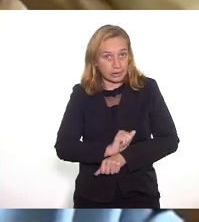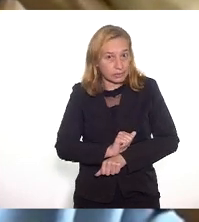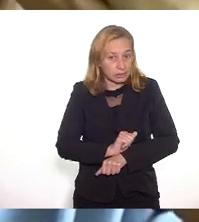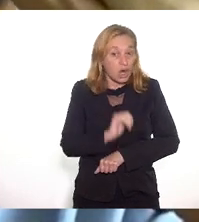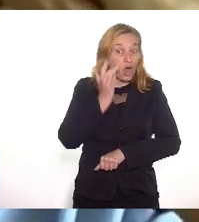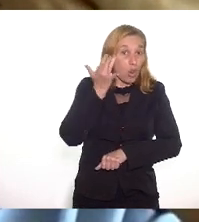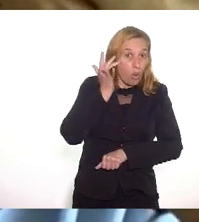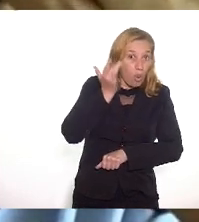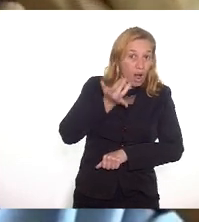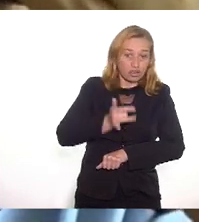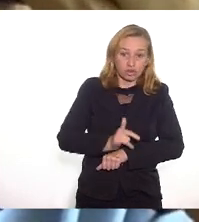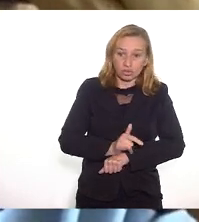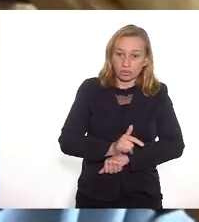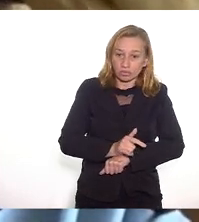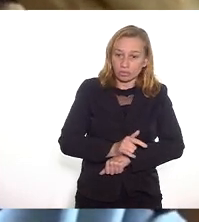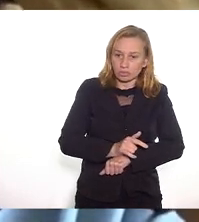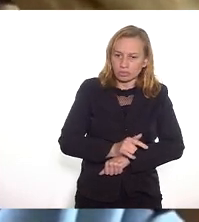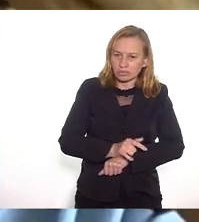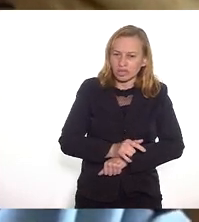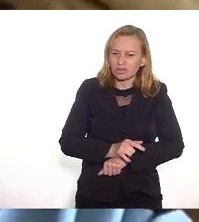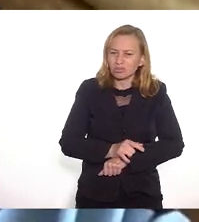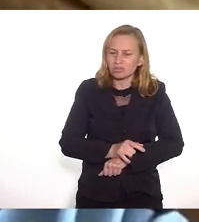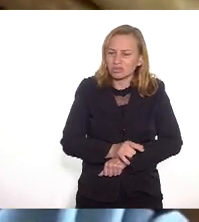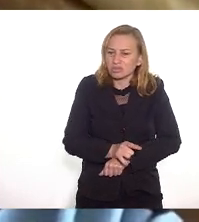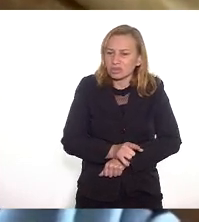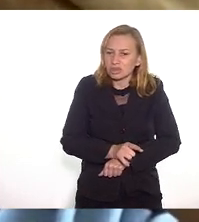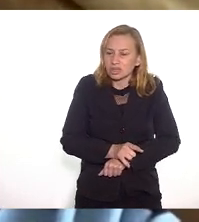que caberia, para não ter essa similaridade,